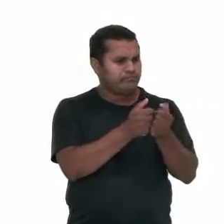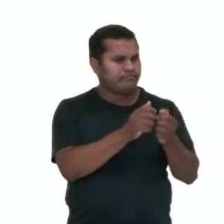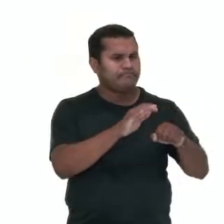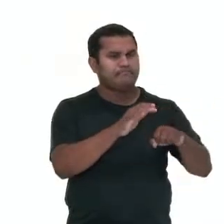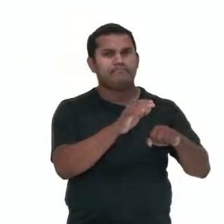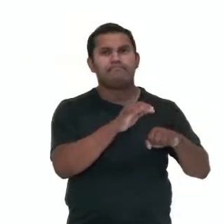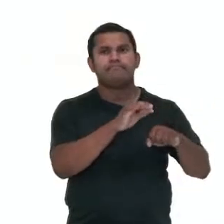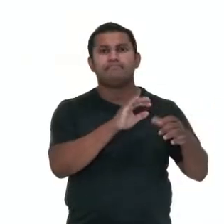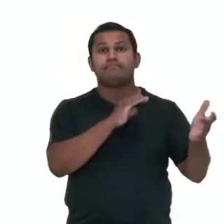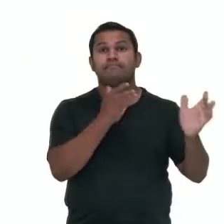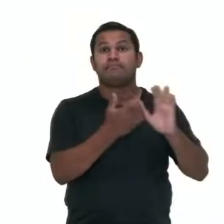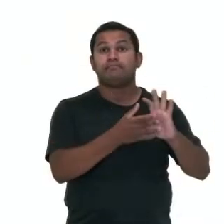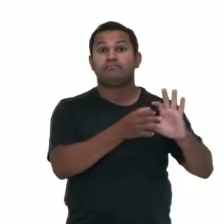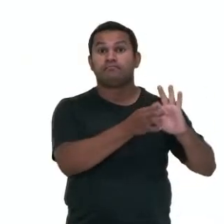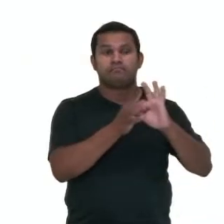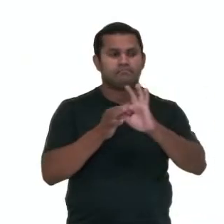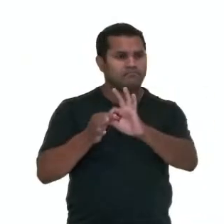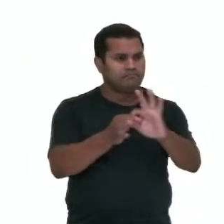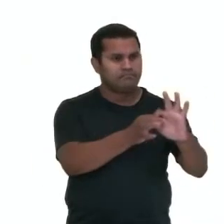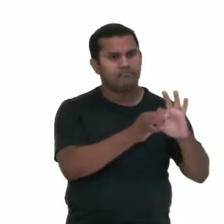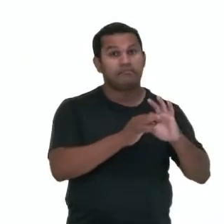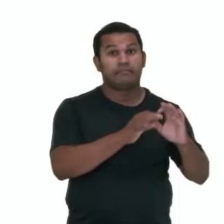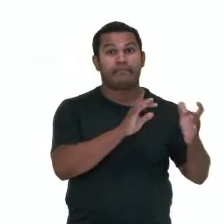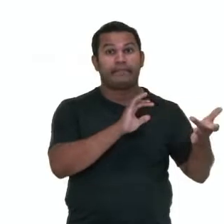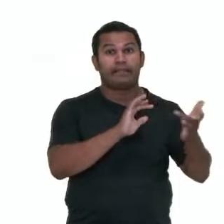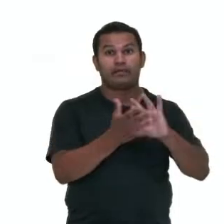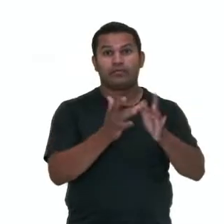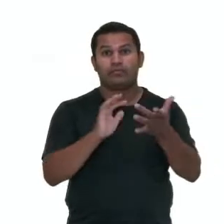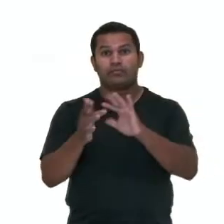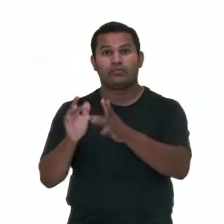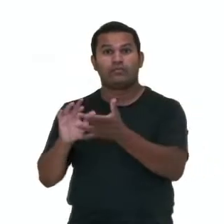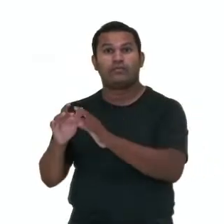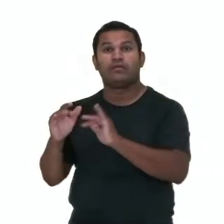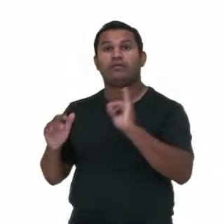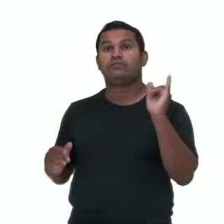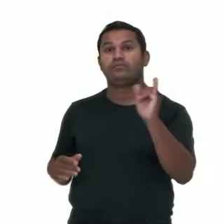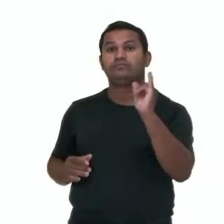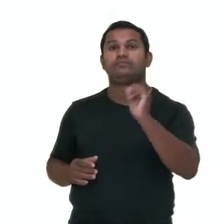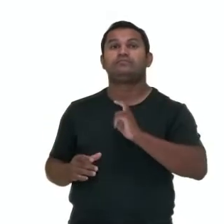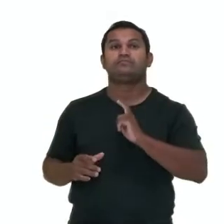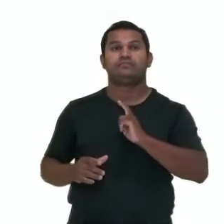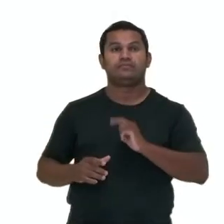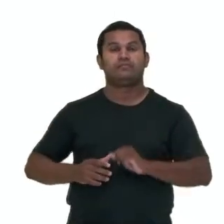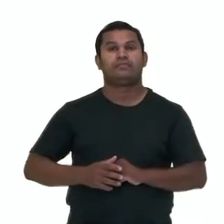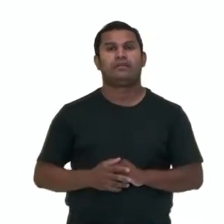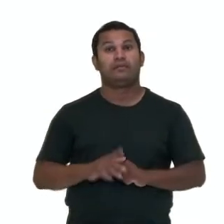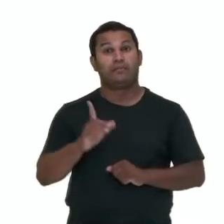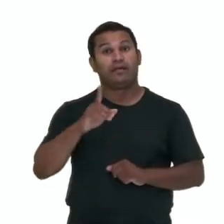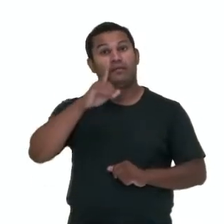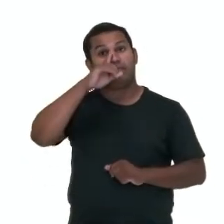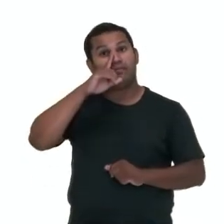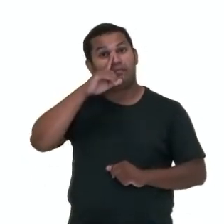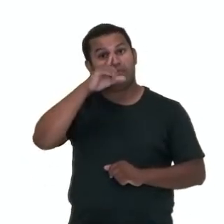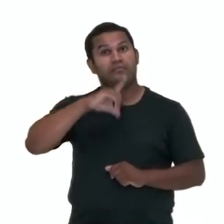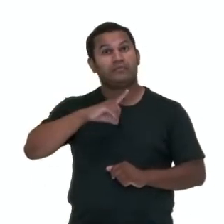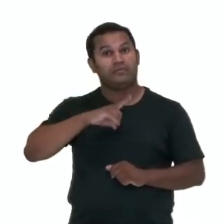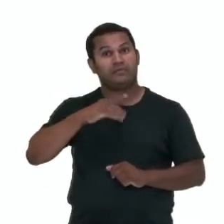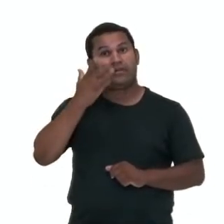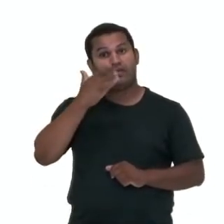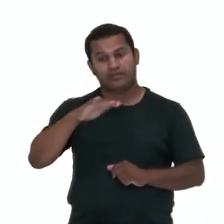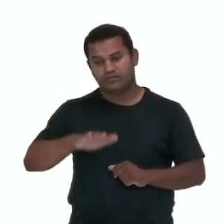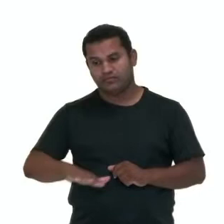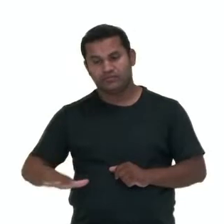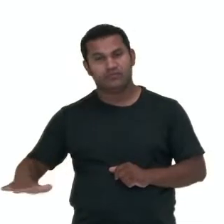precoce em que o cérebro ainda está em desenvolvimento pode ser mais perigoso do que se imagina vamos entender o